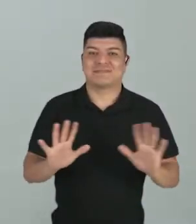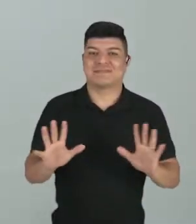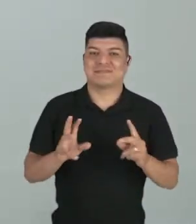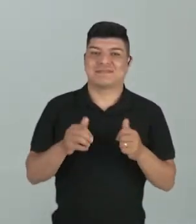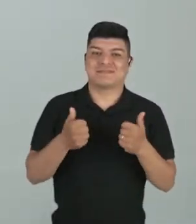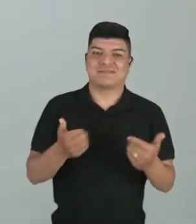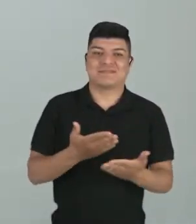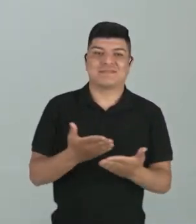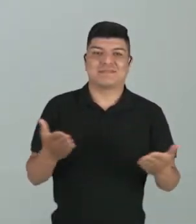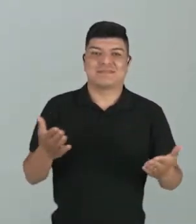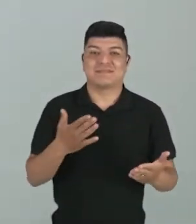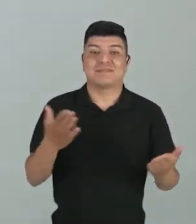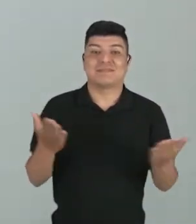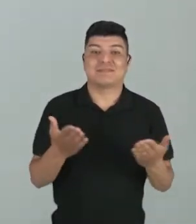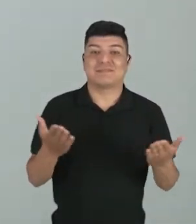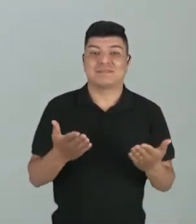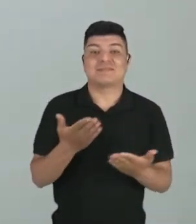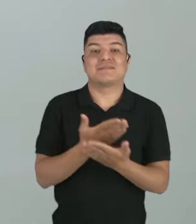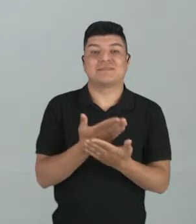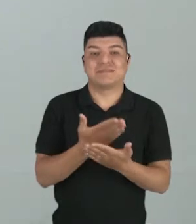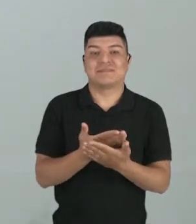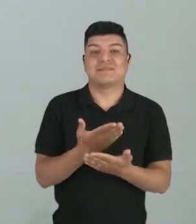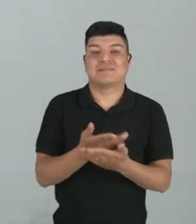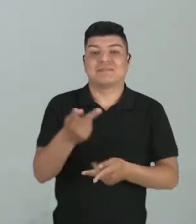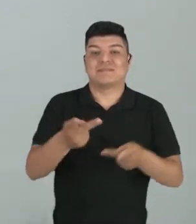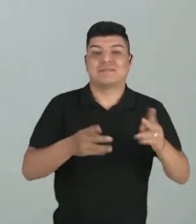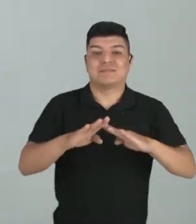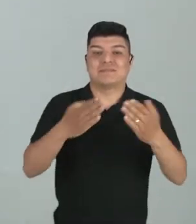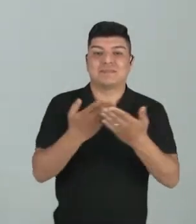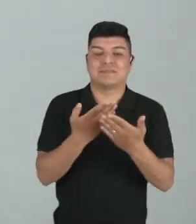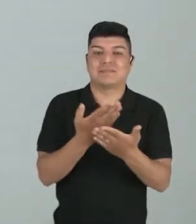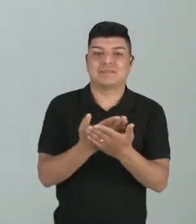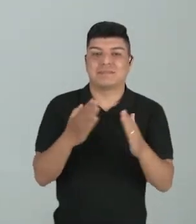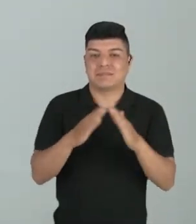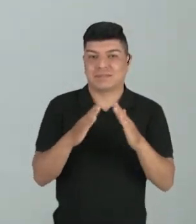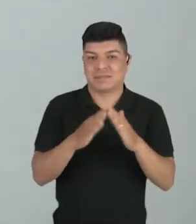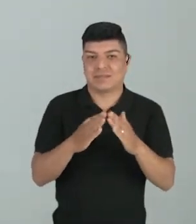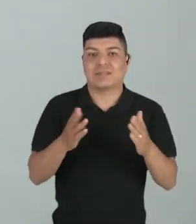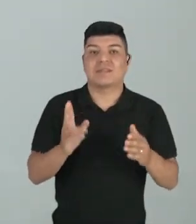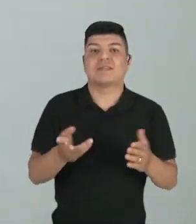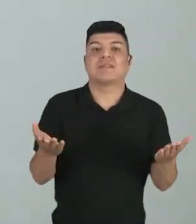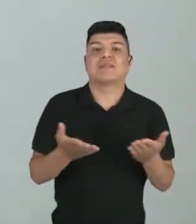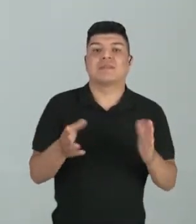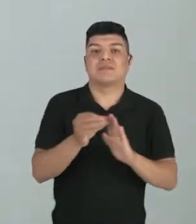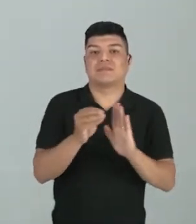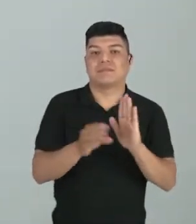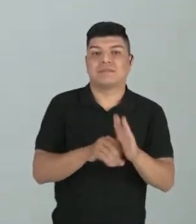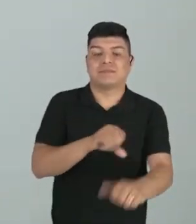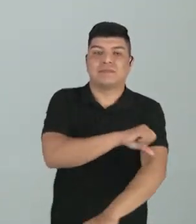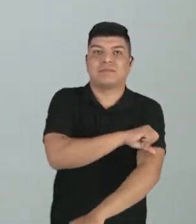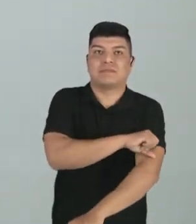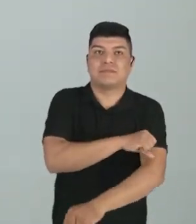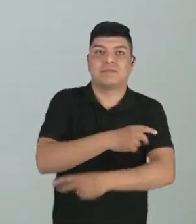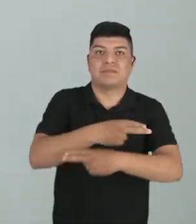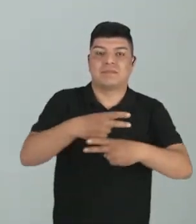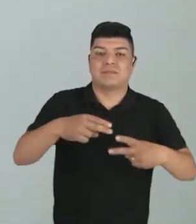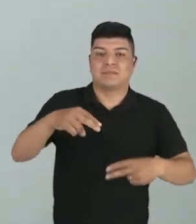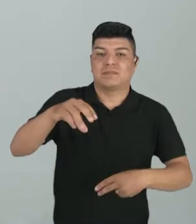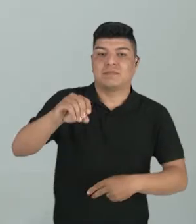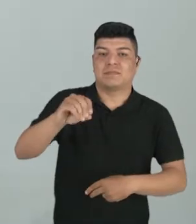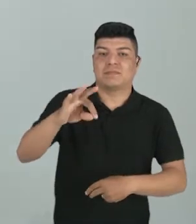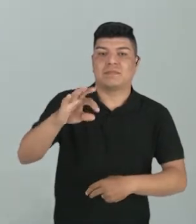Olá, tudo bem com você? Vamos hoje para mais uma aula do projeto Escola em Casa. Hoje nossa aula é conteúdo para o nono ano sobre produtos